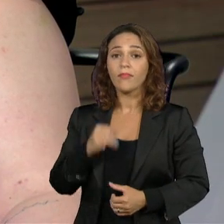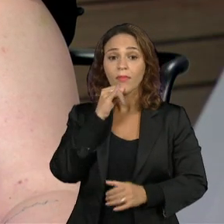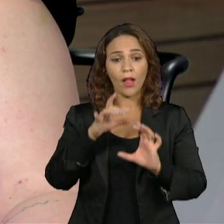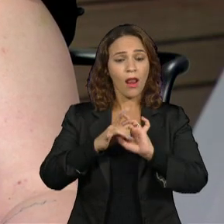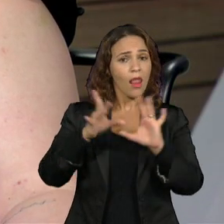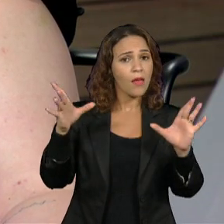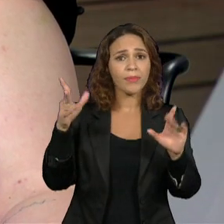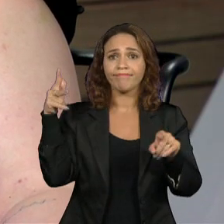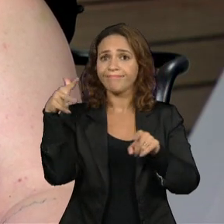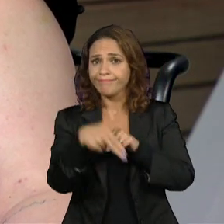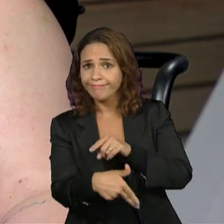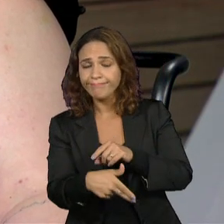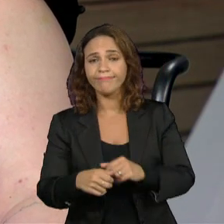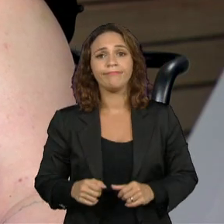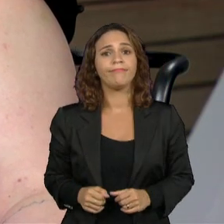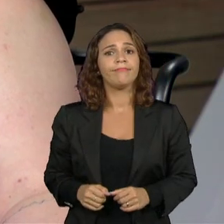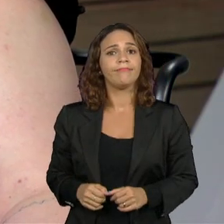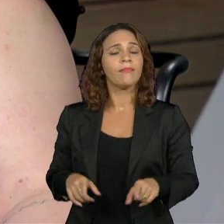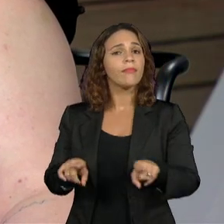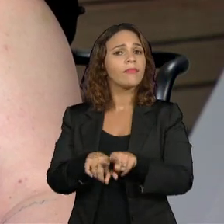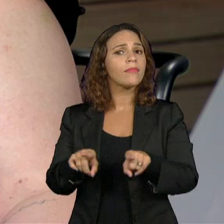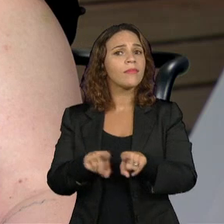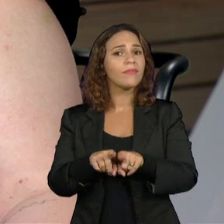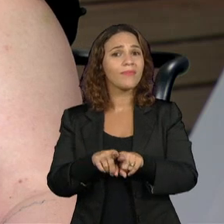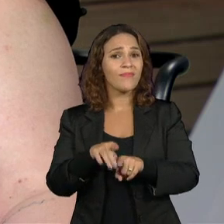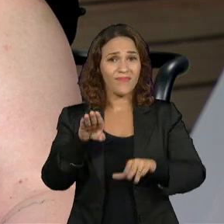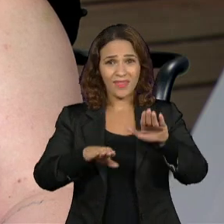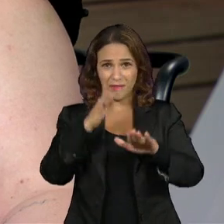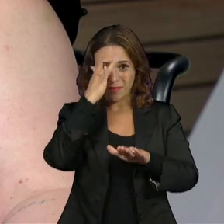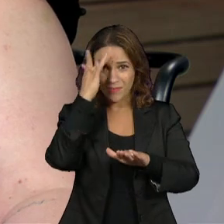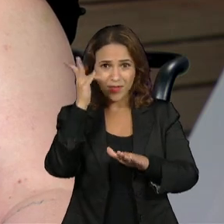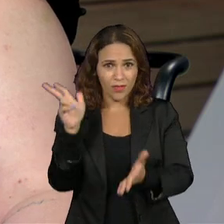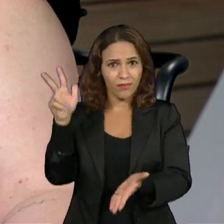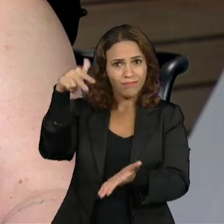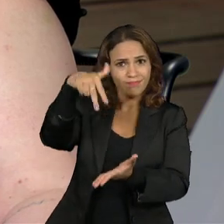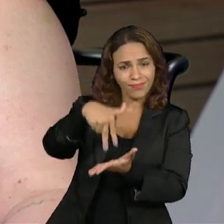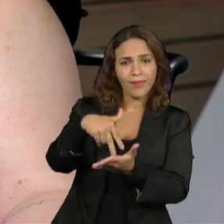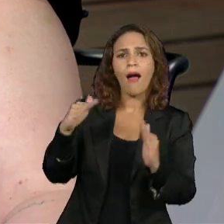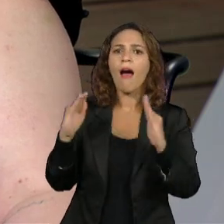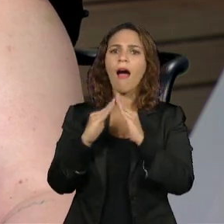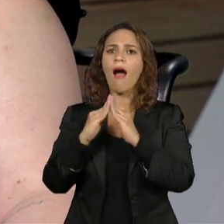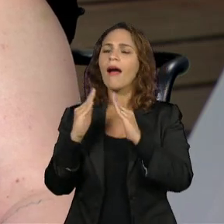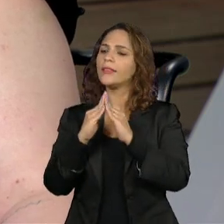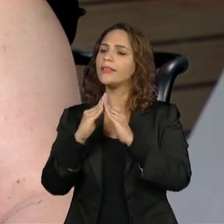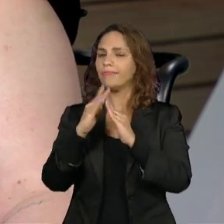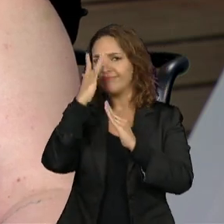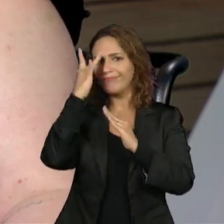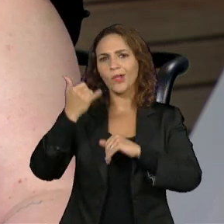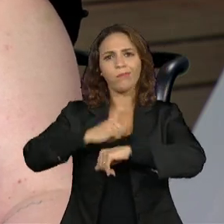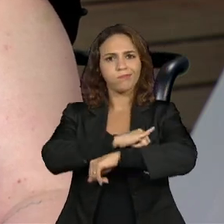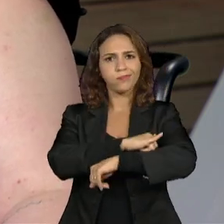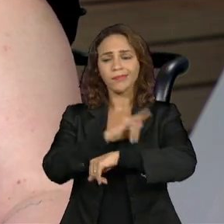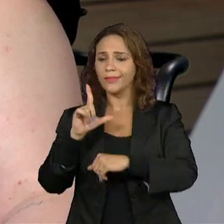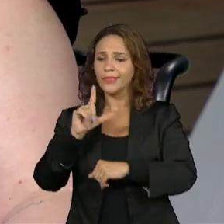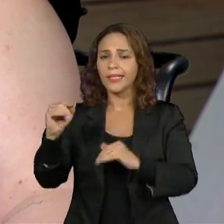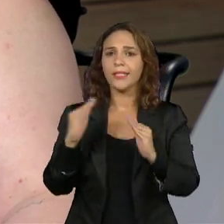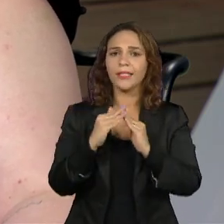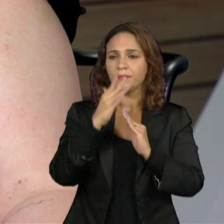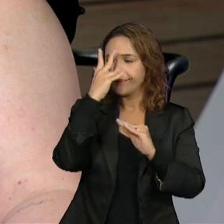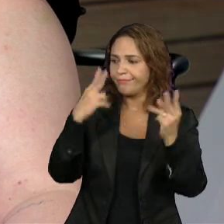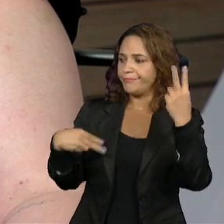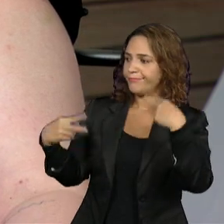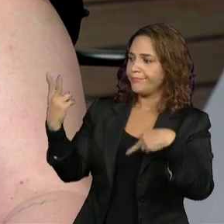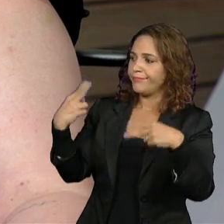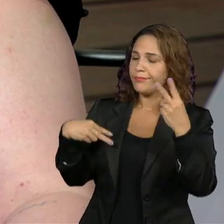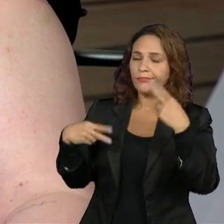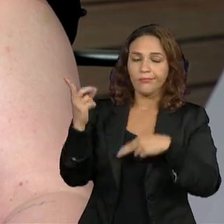liberdade, a partir do momento que uma pessoa gorda pisa para fora da casa dela, ela sabe que ela vai sofrer uma gordofobia no dia. Seja